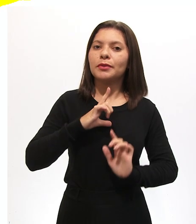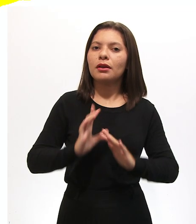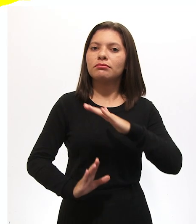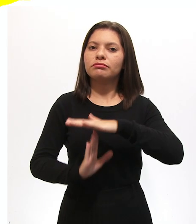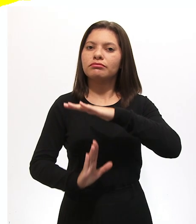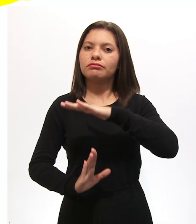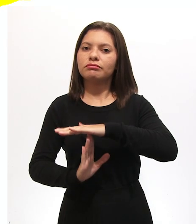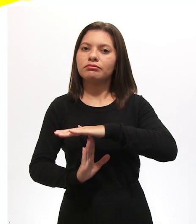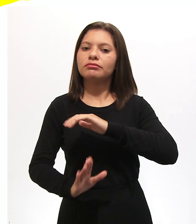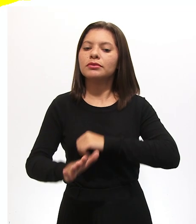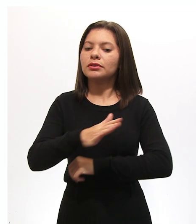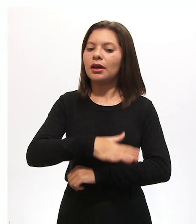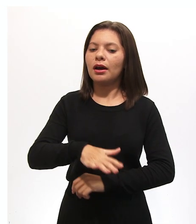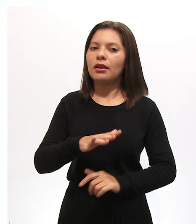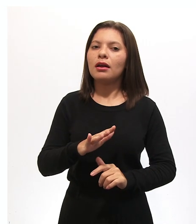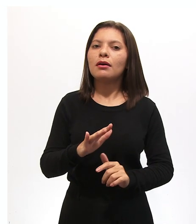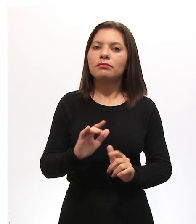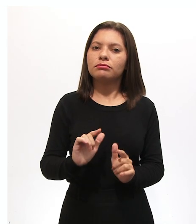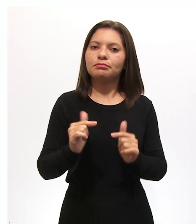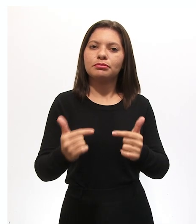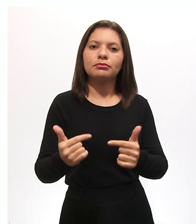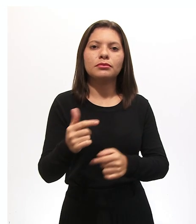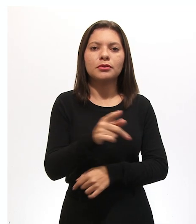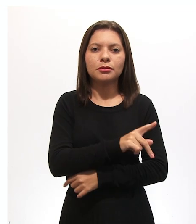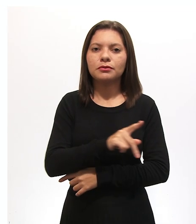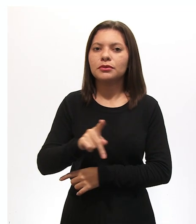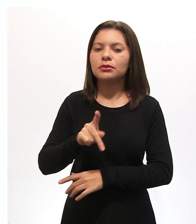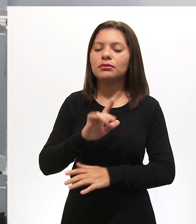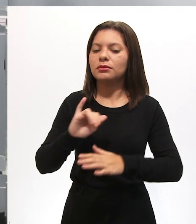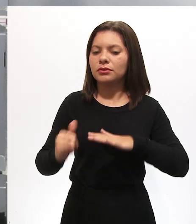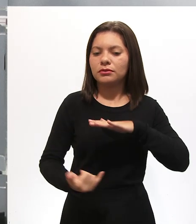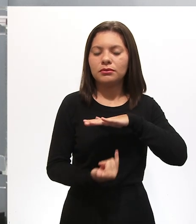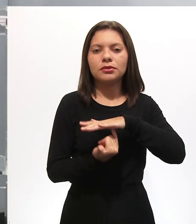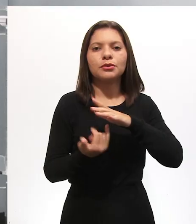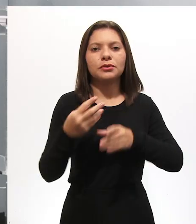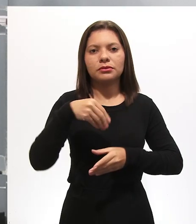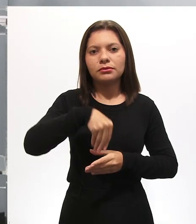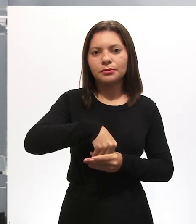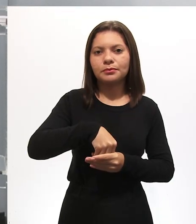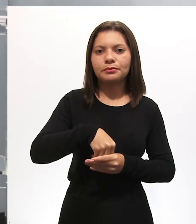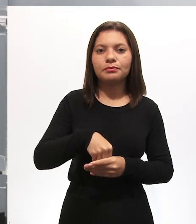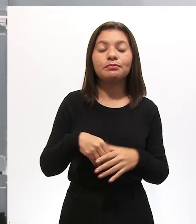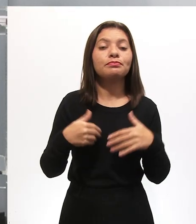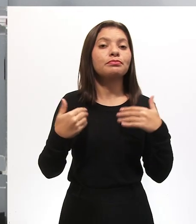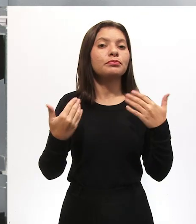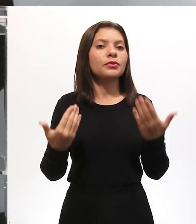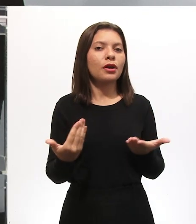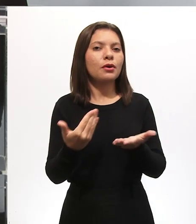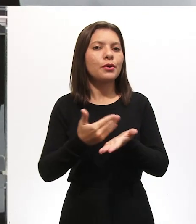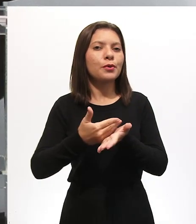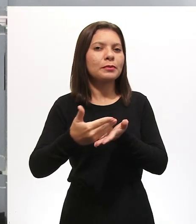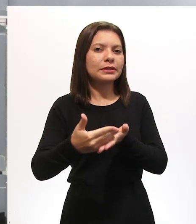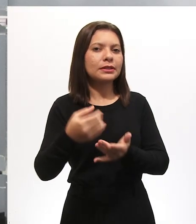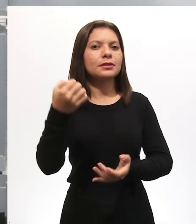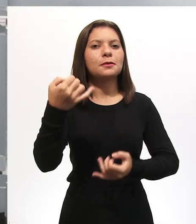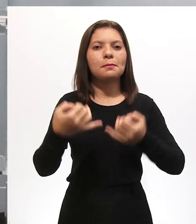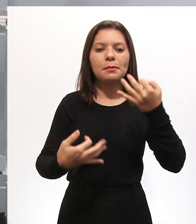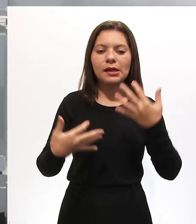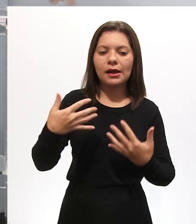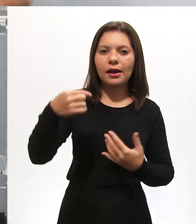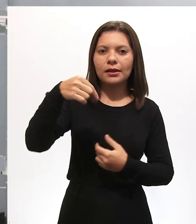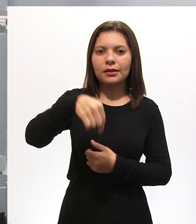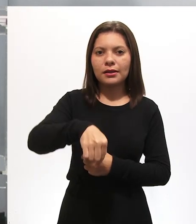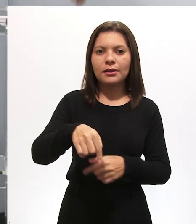docente e institucional. Bom, para a gente começar a fazer um link, tanto no decorrer dessa aula, assim como